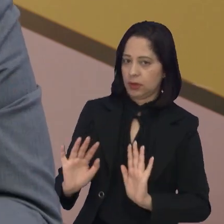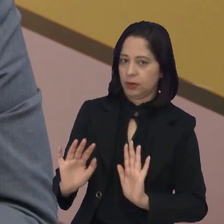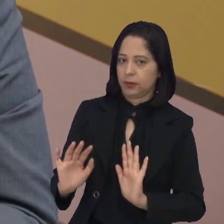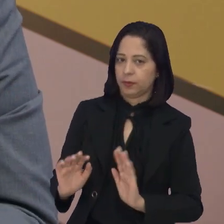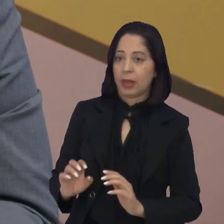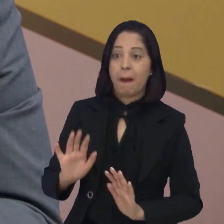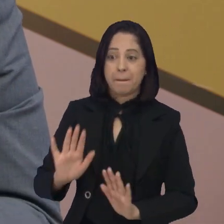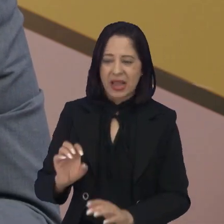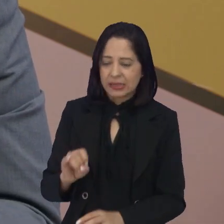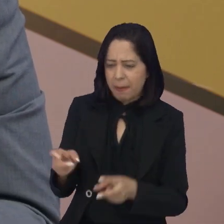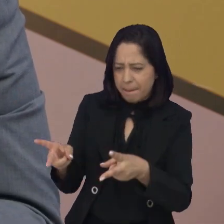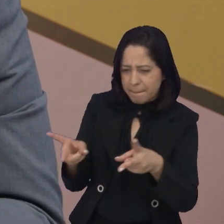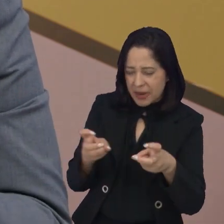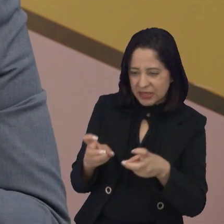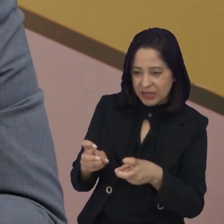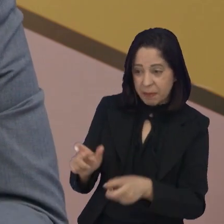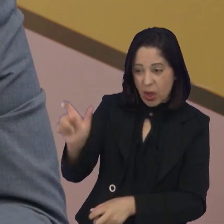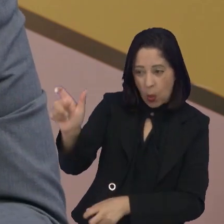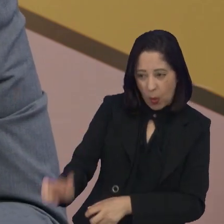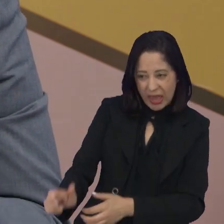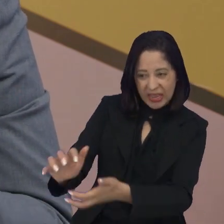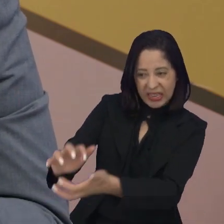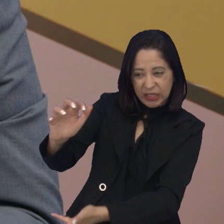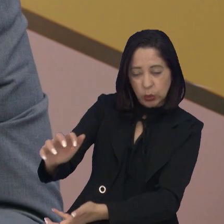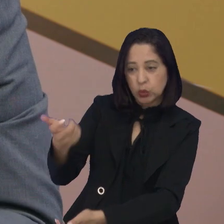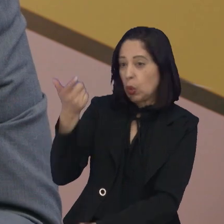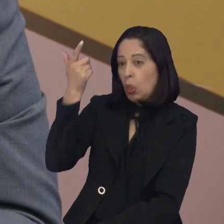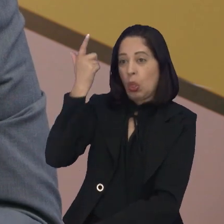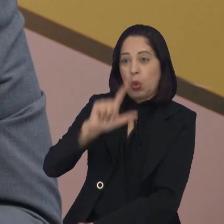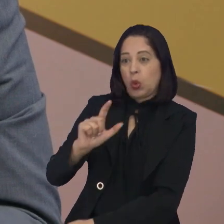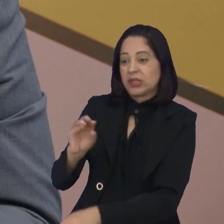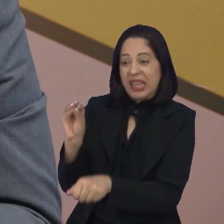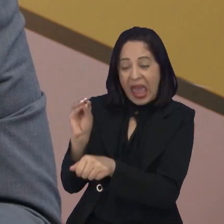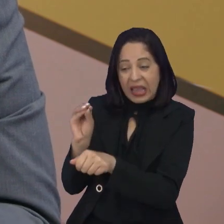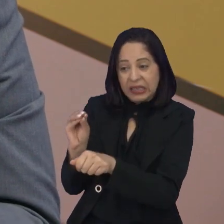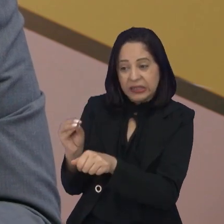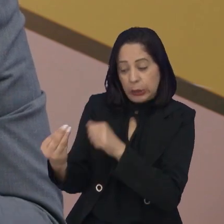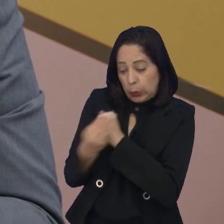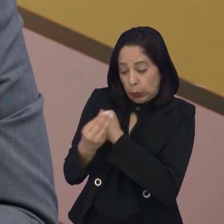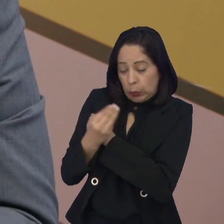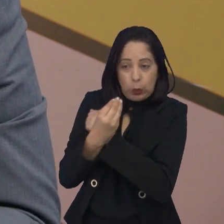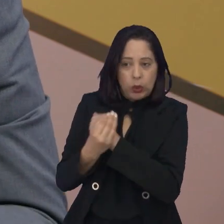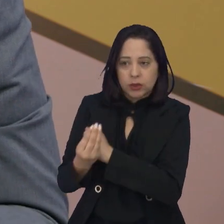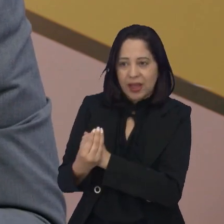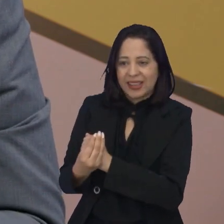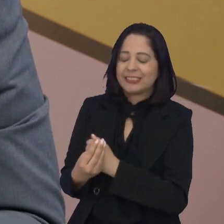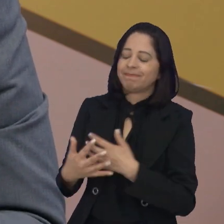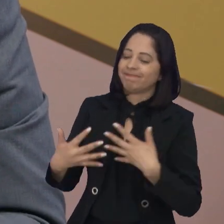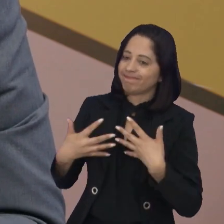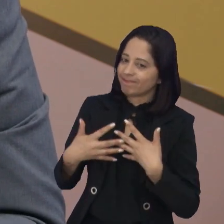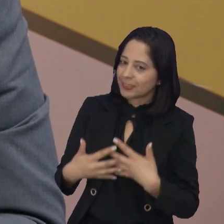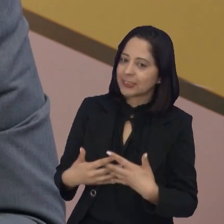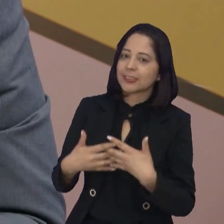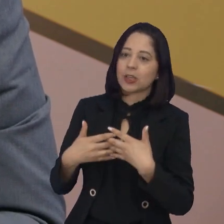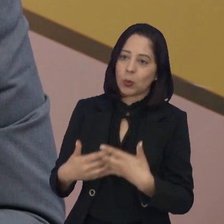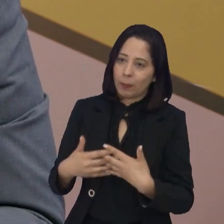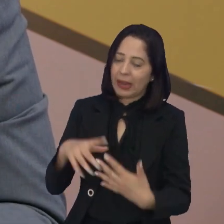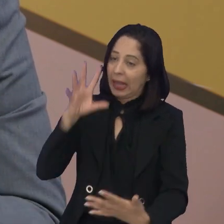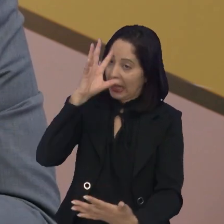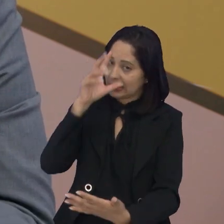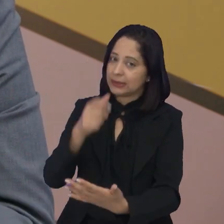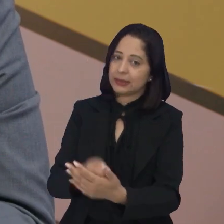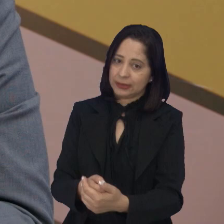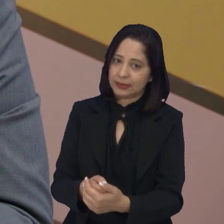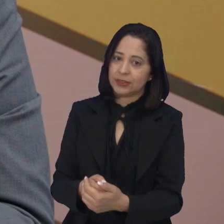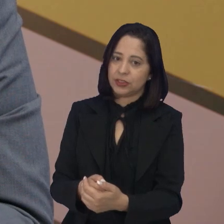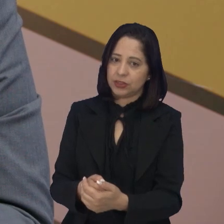conseguir mais morar sozinho, gerir a própria vida, realmente é muito complicado de tomar essa decisão. O